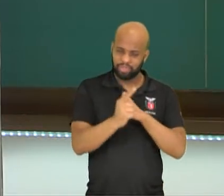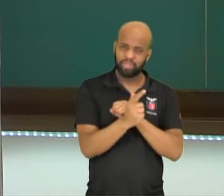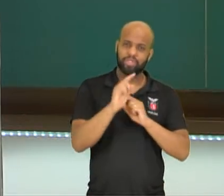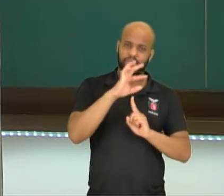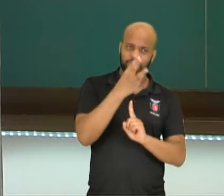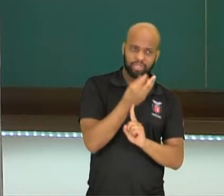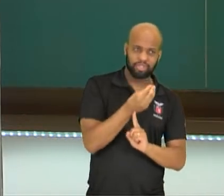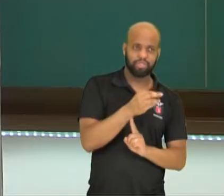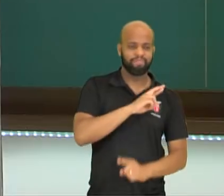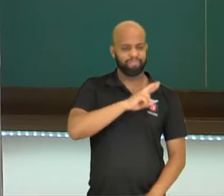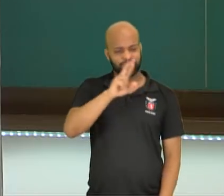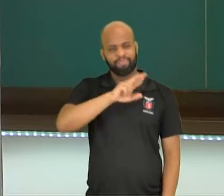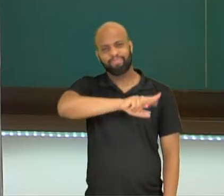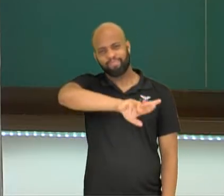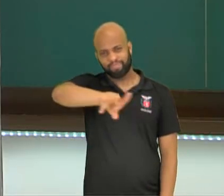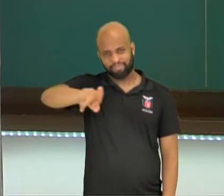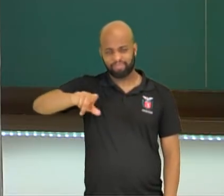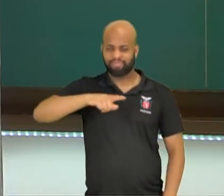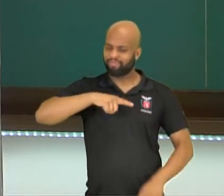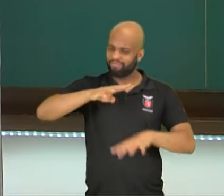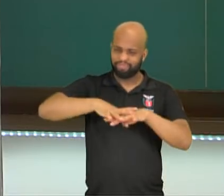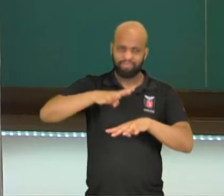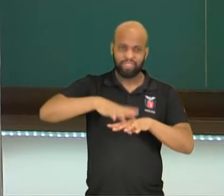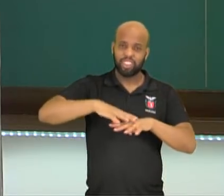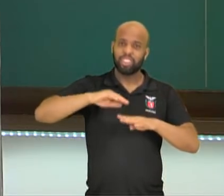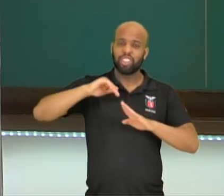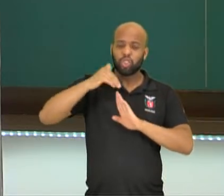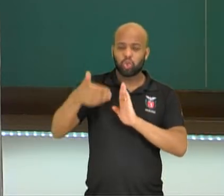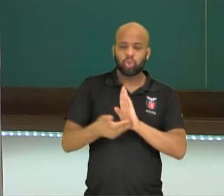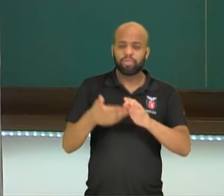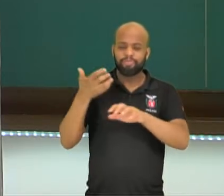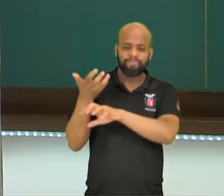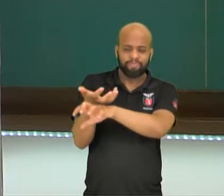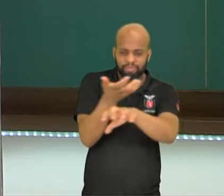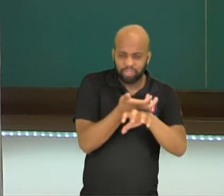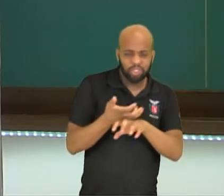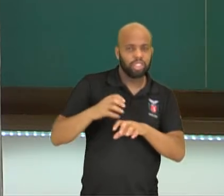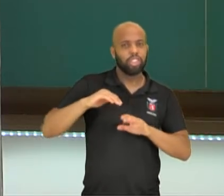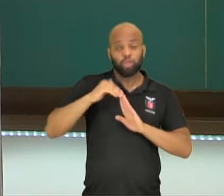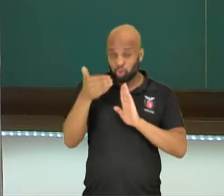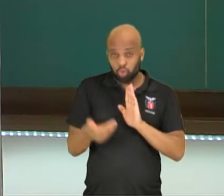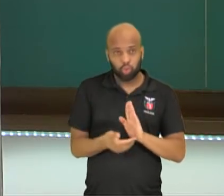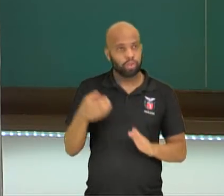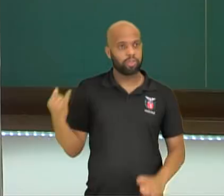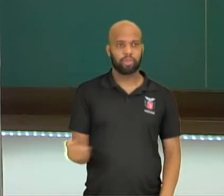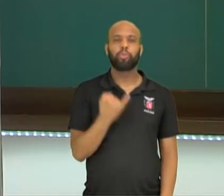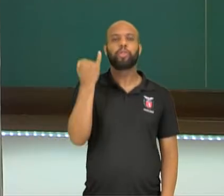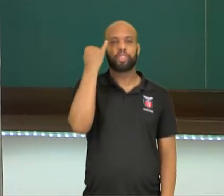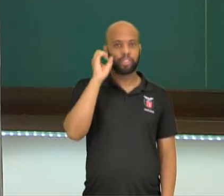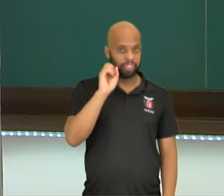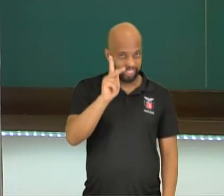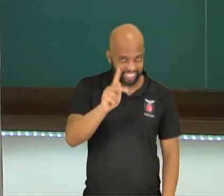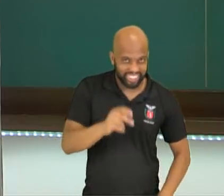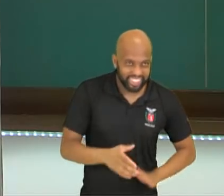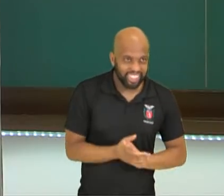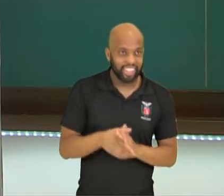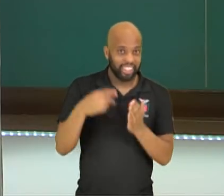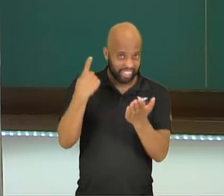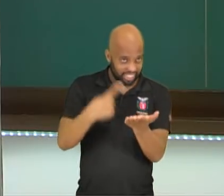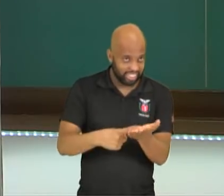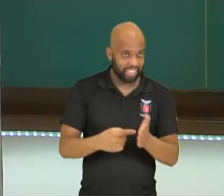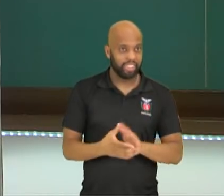Ensino Religioso, de Português, de Matemática, de Ciência, todas as matérias são muito importantes para o nosso conhecimento, ok?